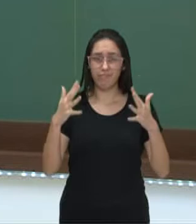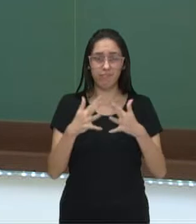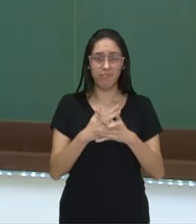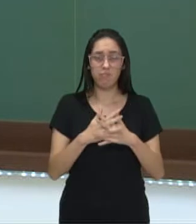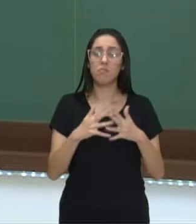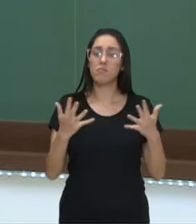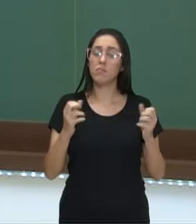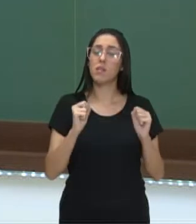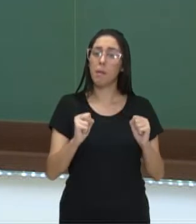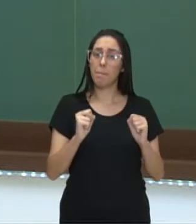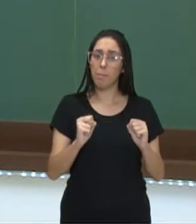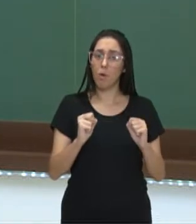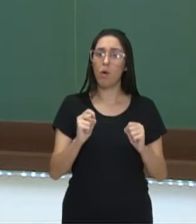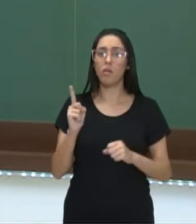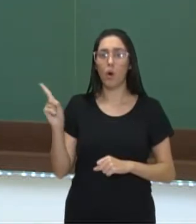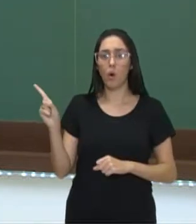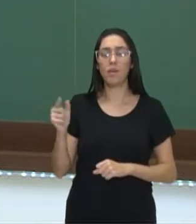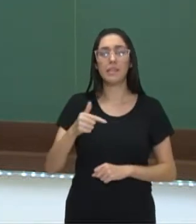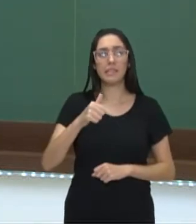problema trouxe.